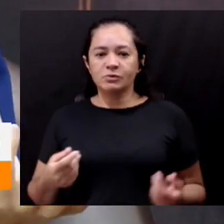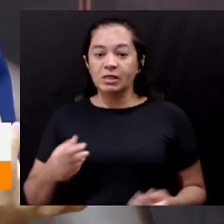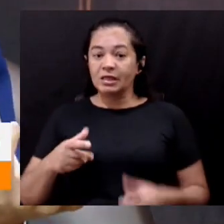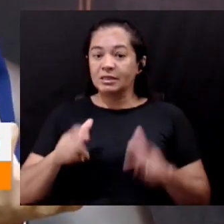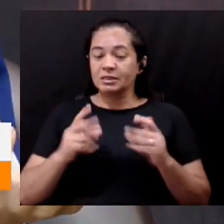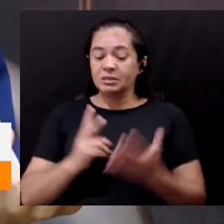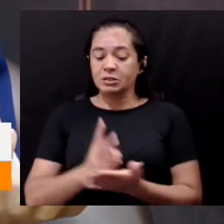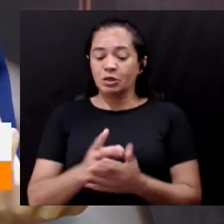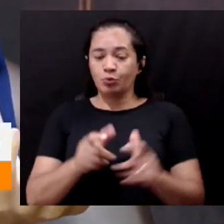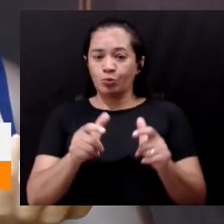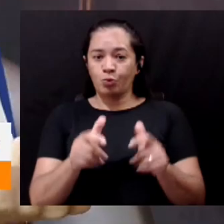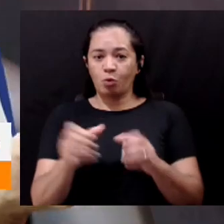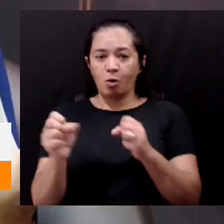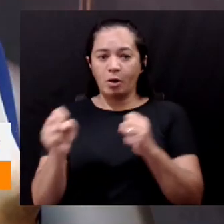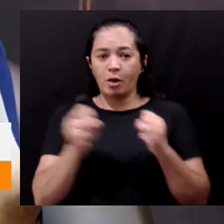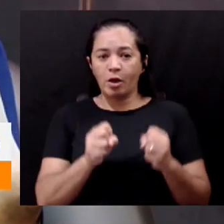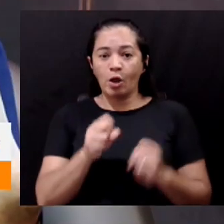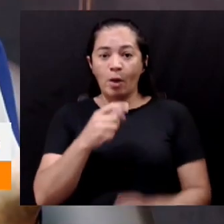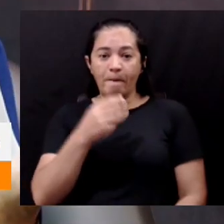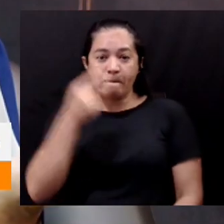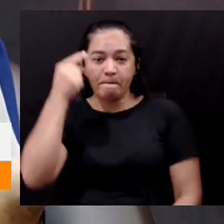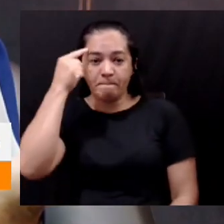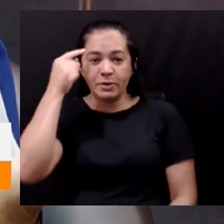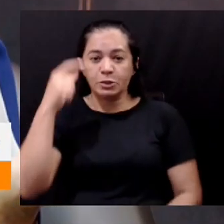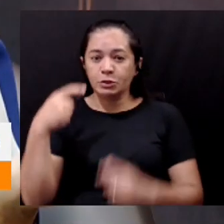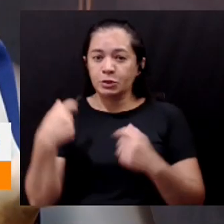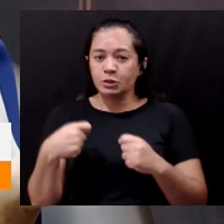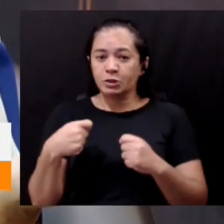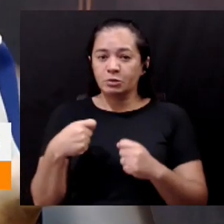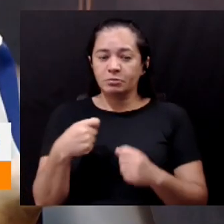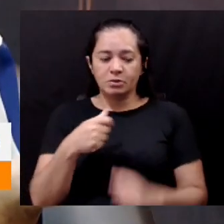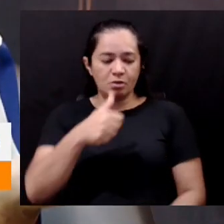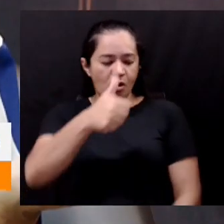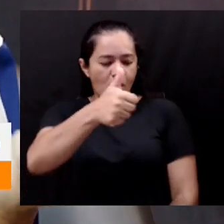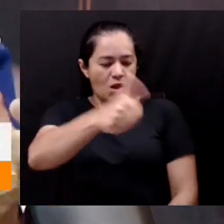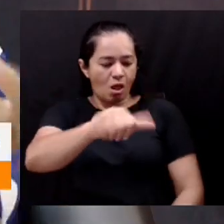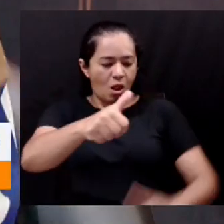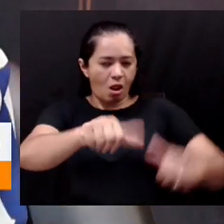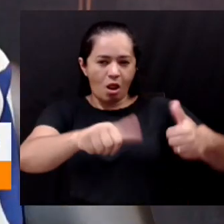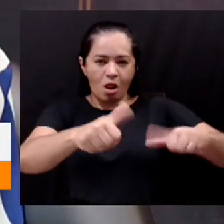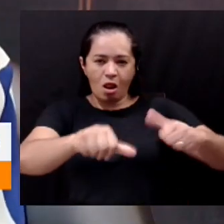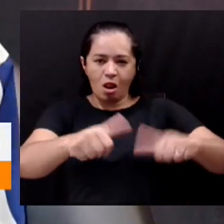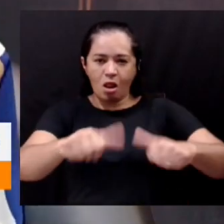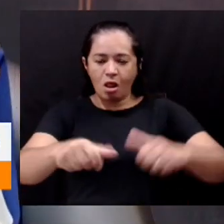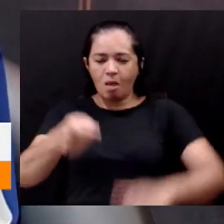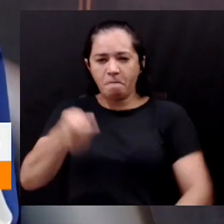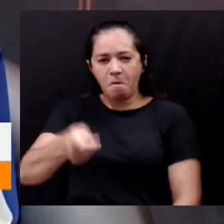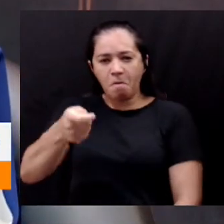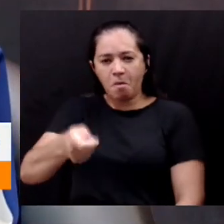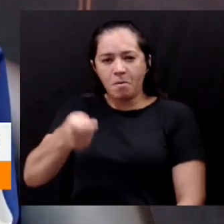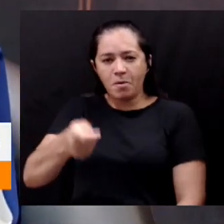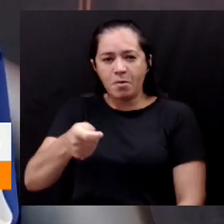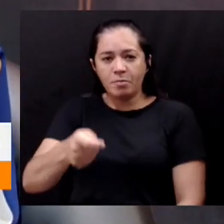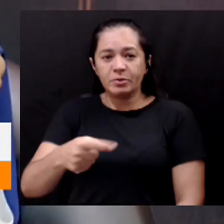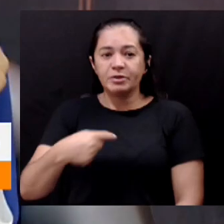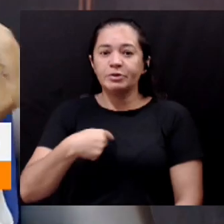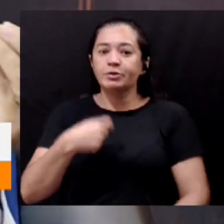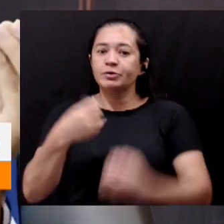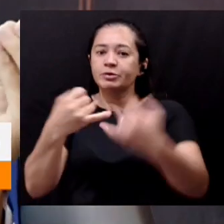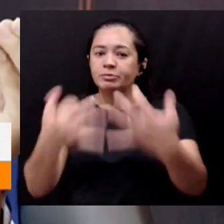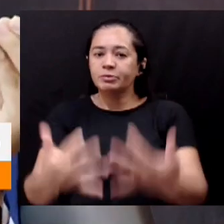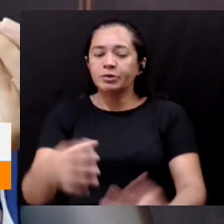começar a achar que precisa subjugar, que eu preciso então ser autoritário, e aqui eu trago, né,